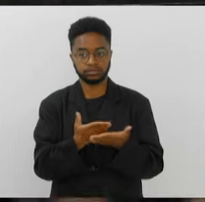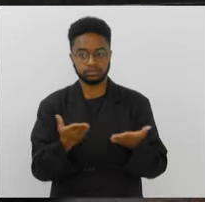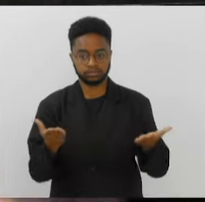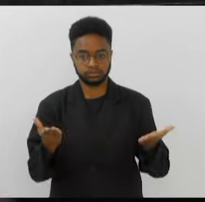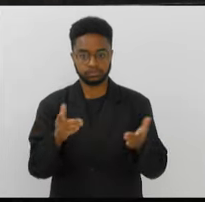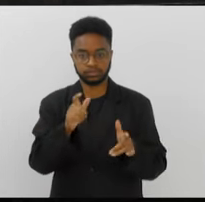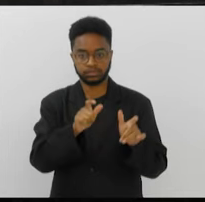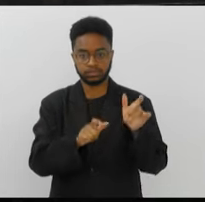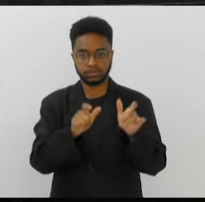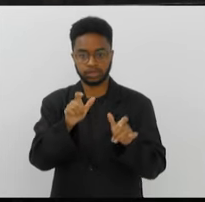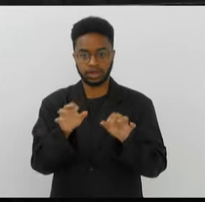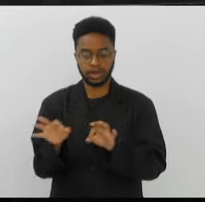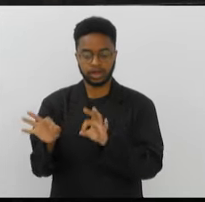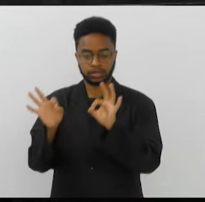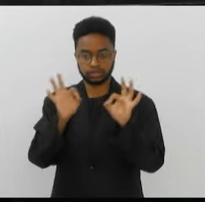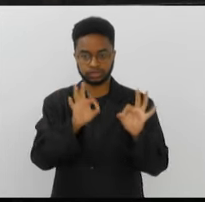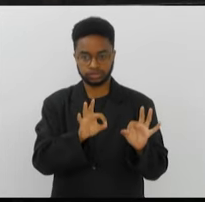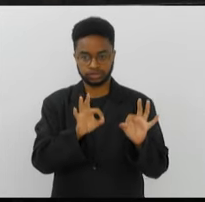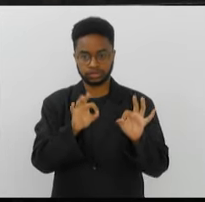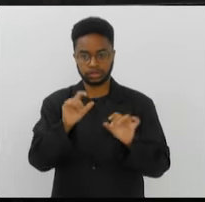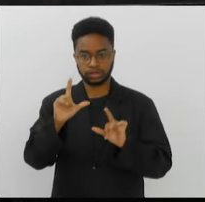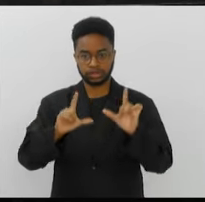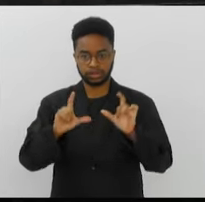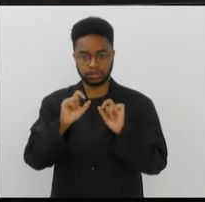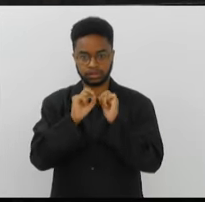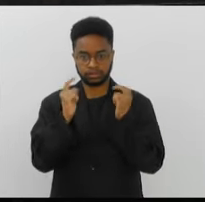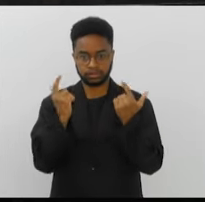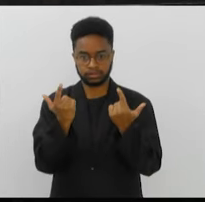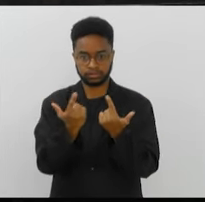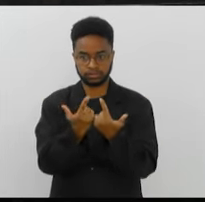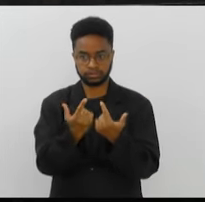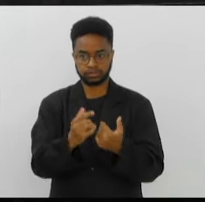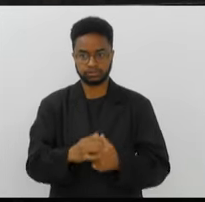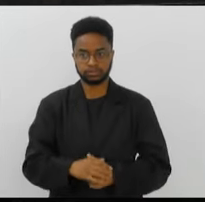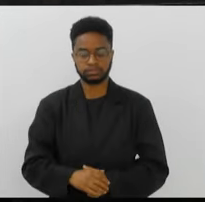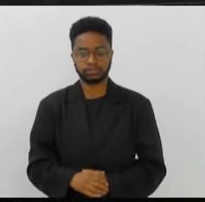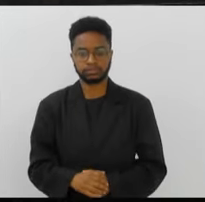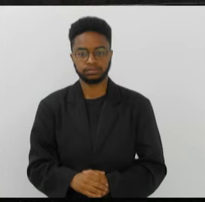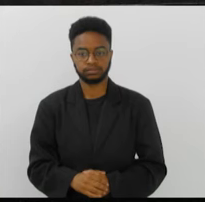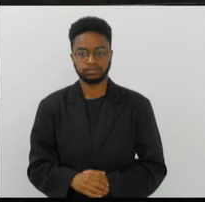senhores telespectadores da TV Alerge,